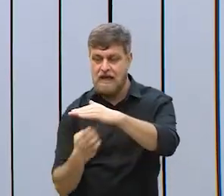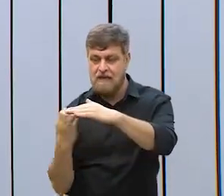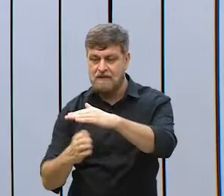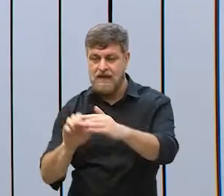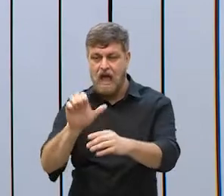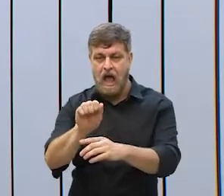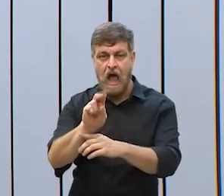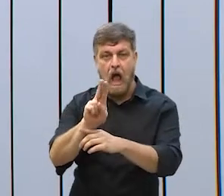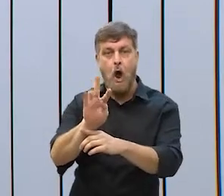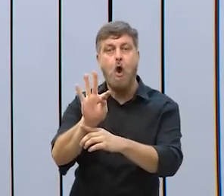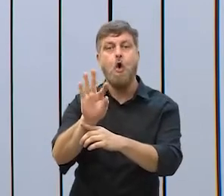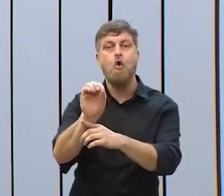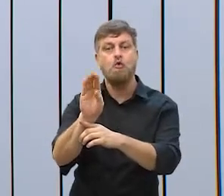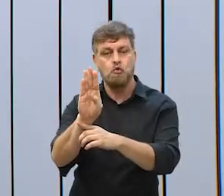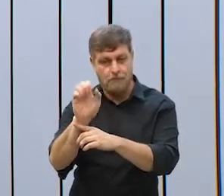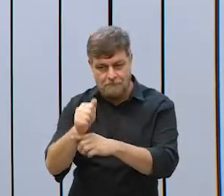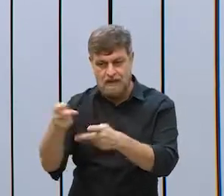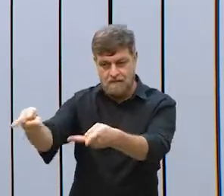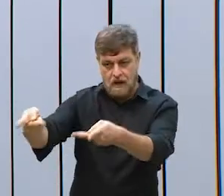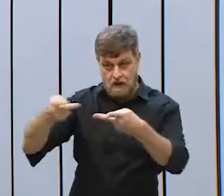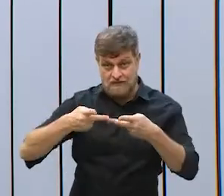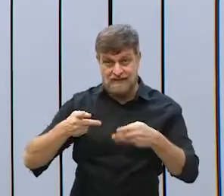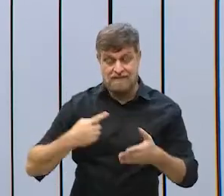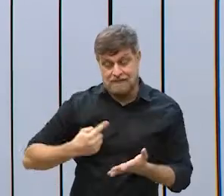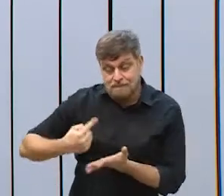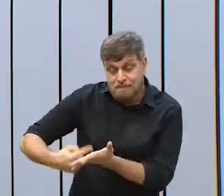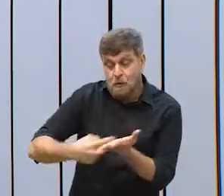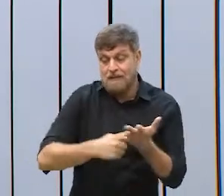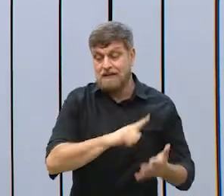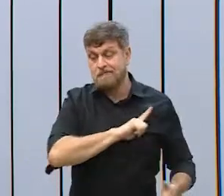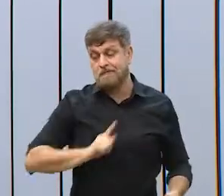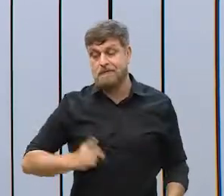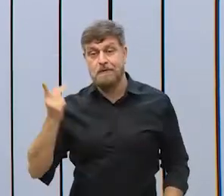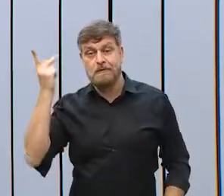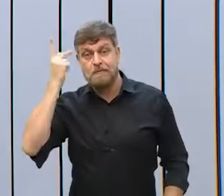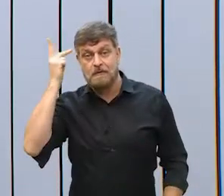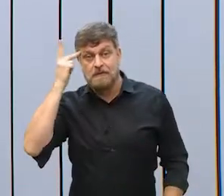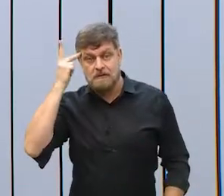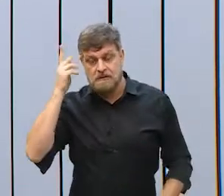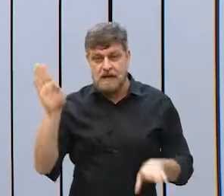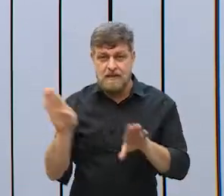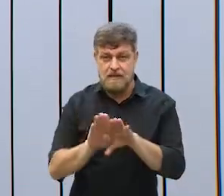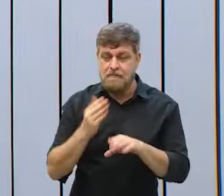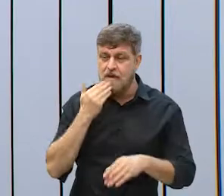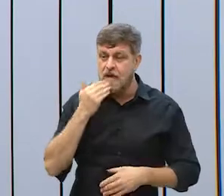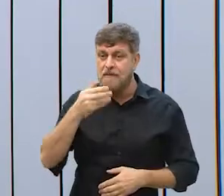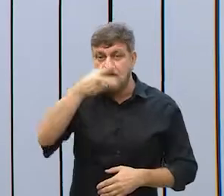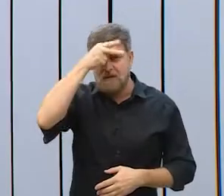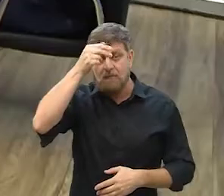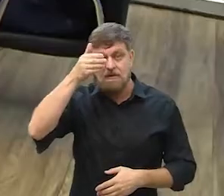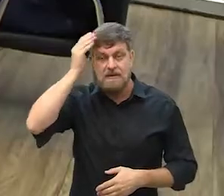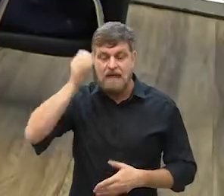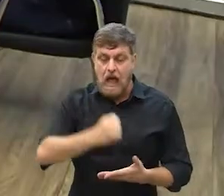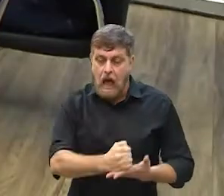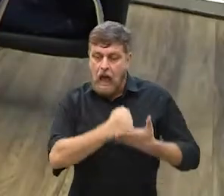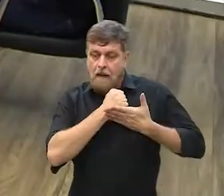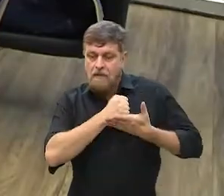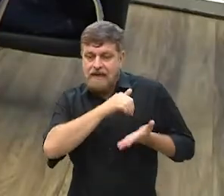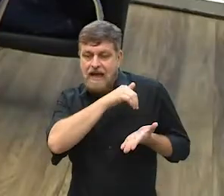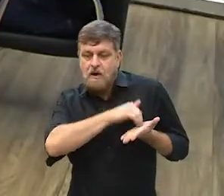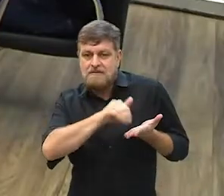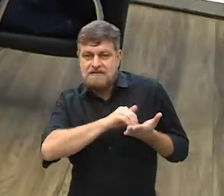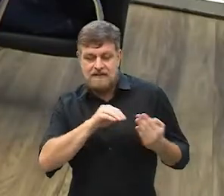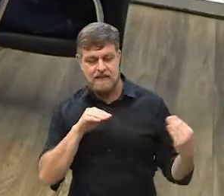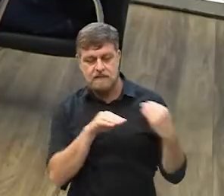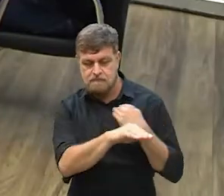gente precisa convencer um acordo político aí do governador. A gente vai pedir apoio do prefeito, do secretário de transporte, que inclusive